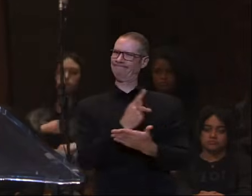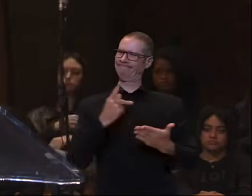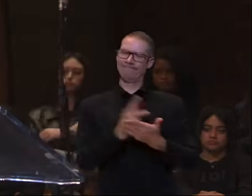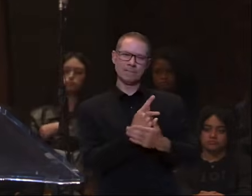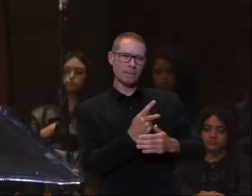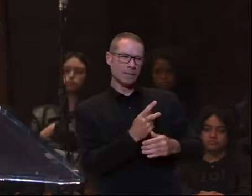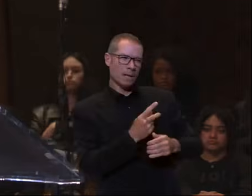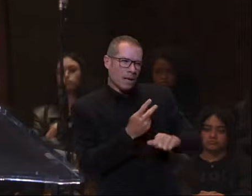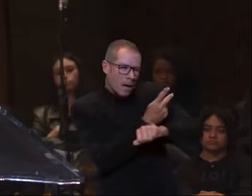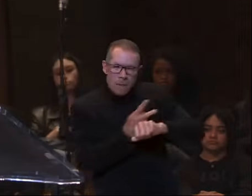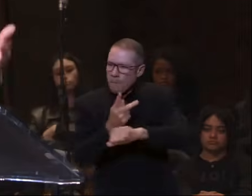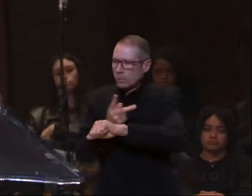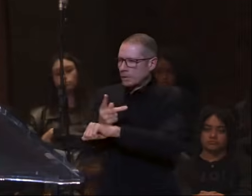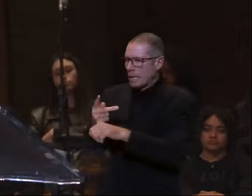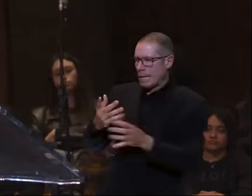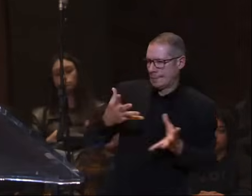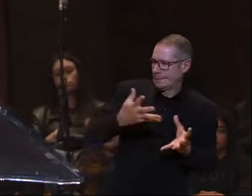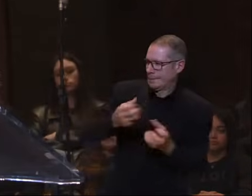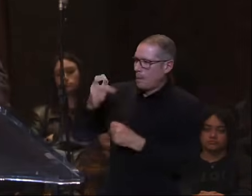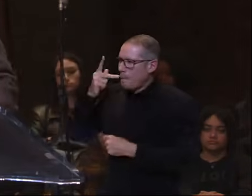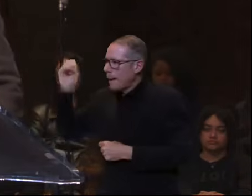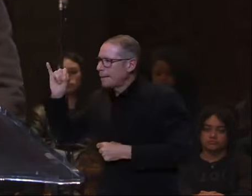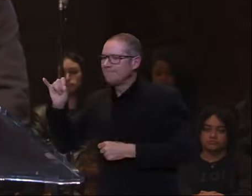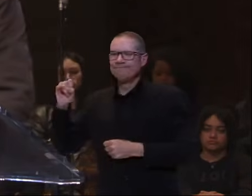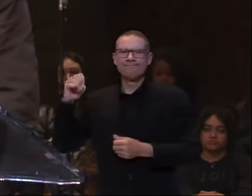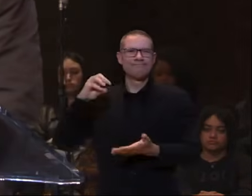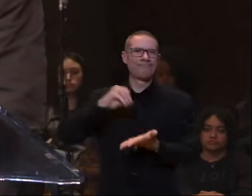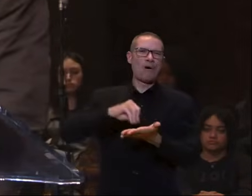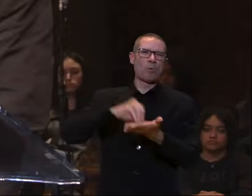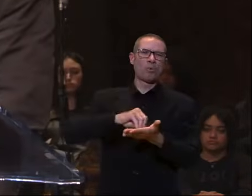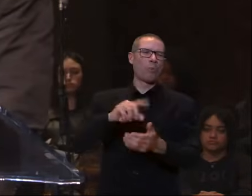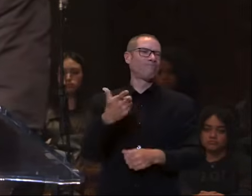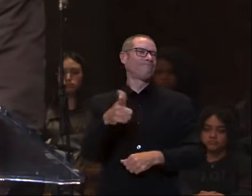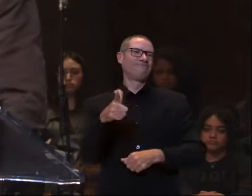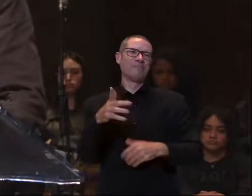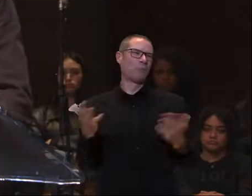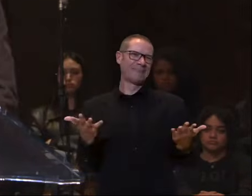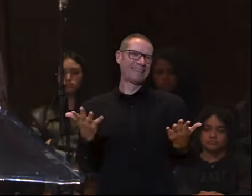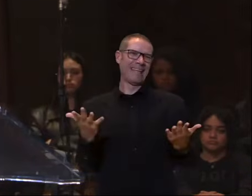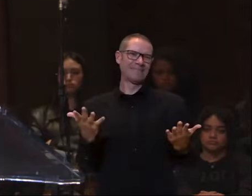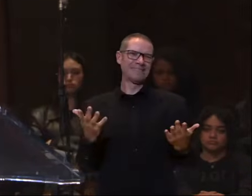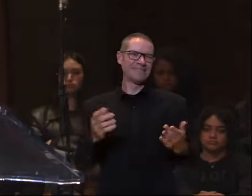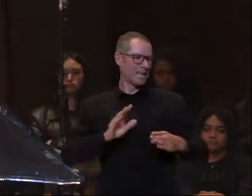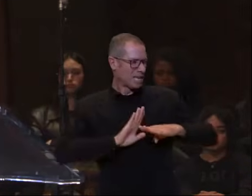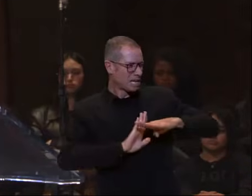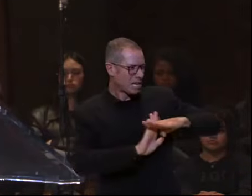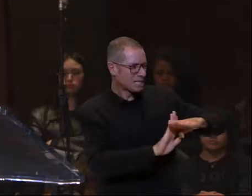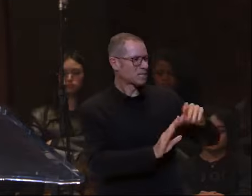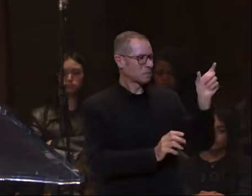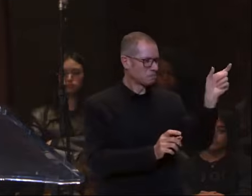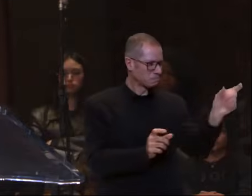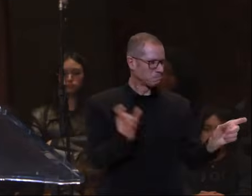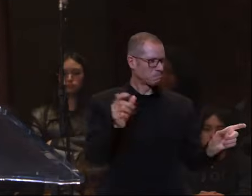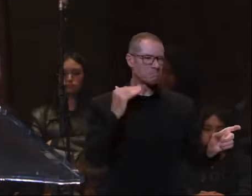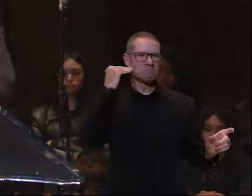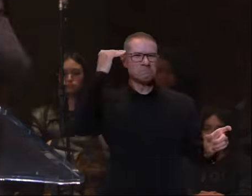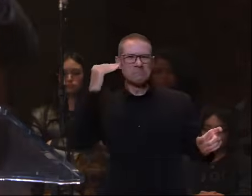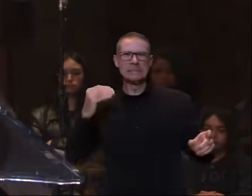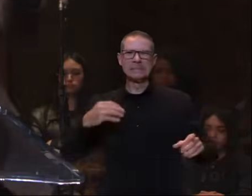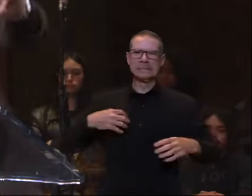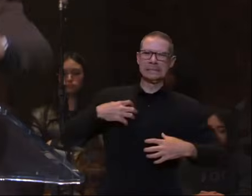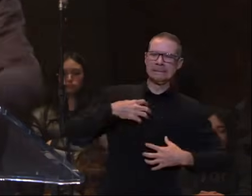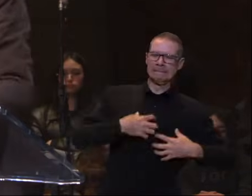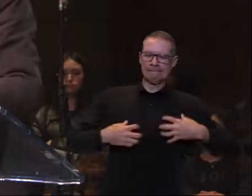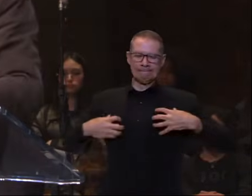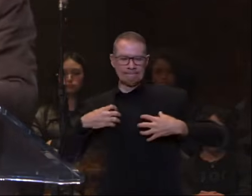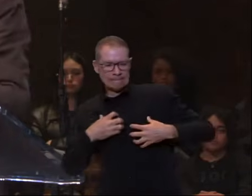da aceitação do pai que não tiveram. Eu já atendi meninos e meninas atormentados, porque na